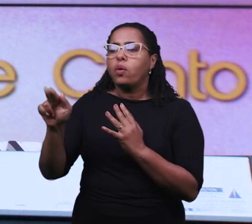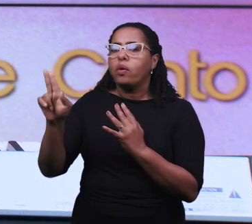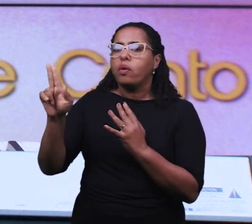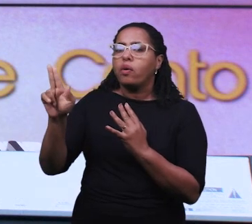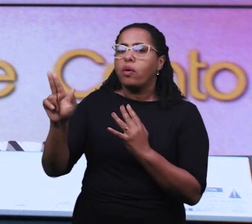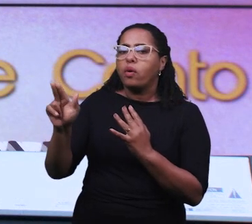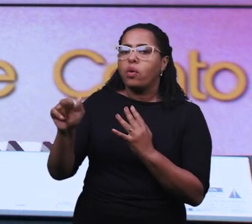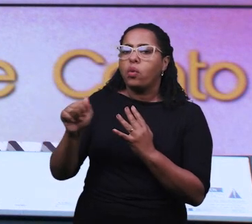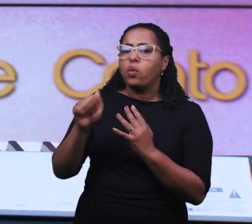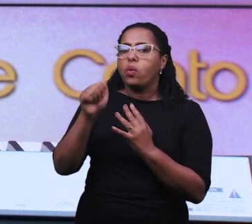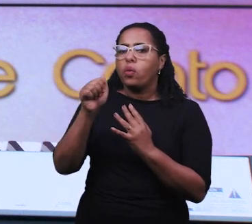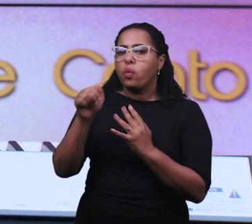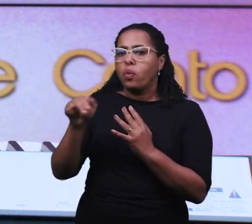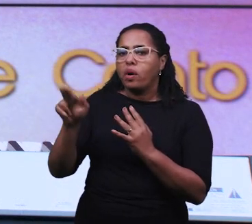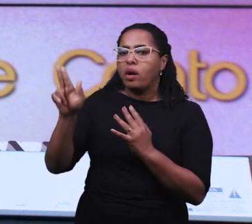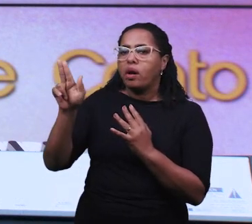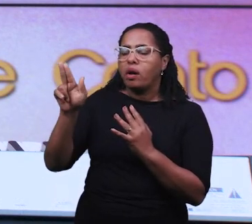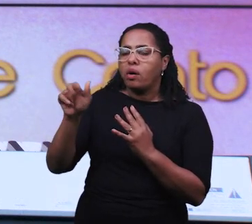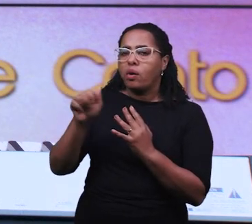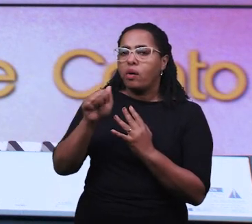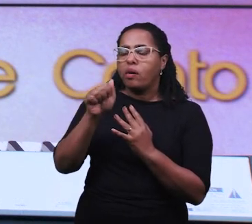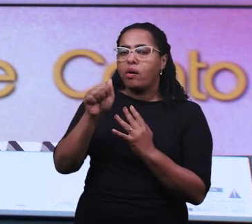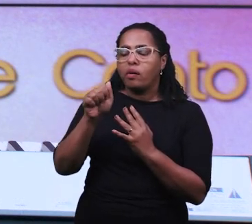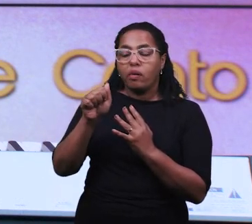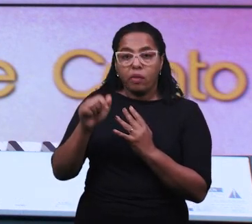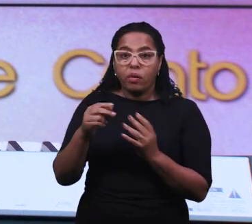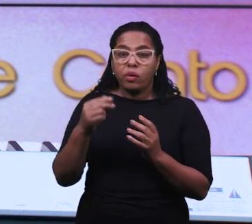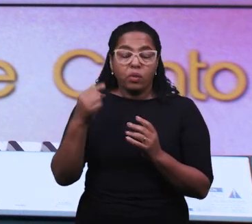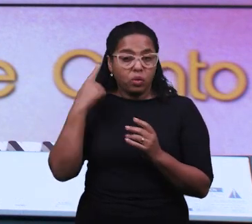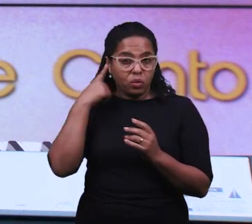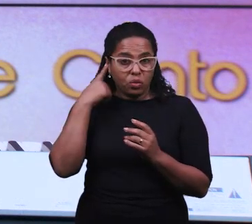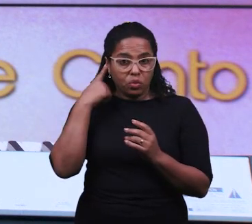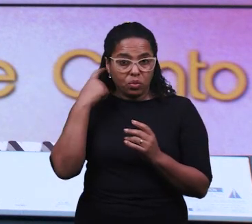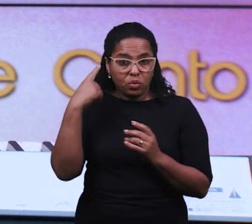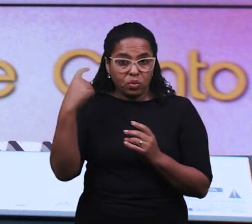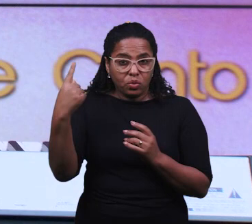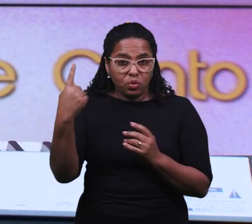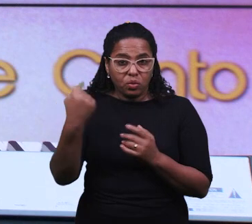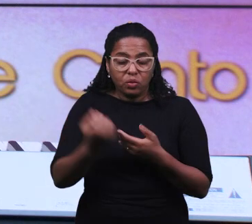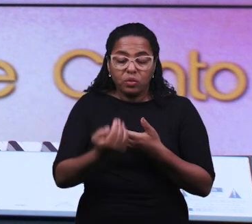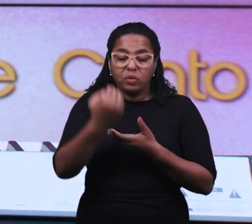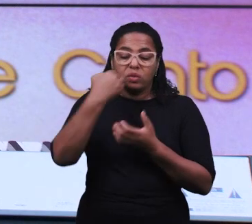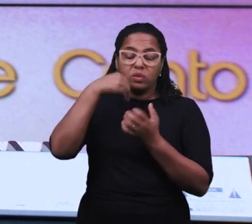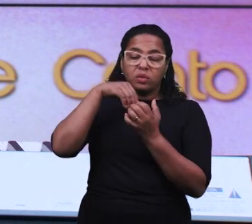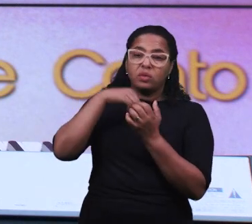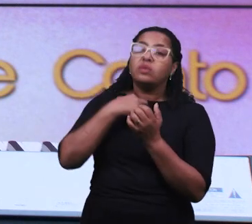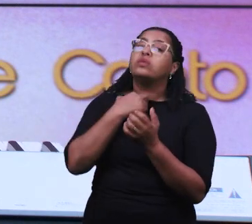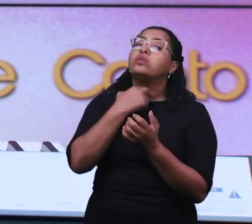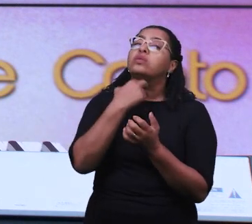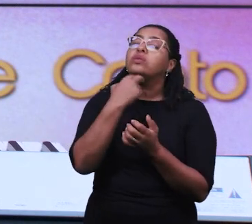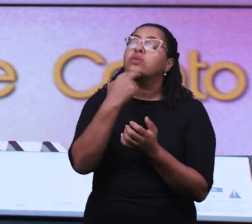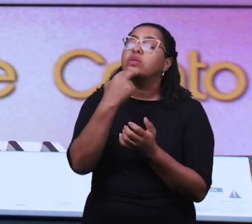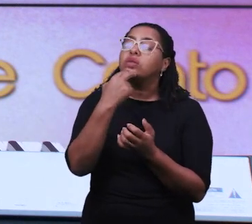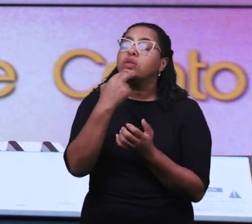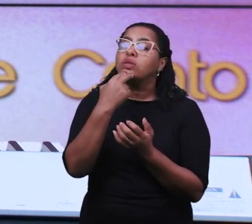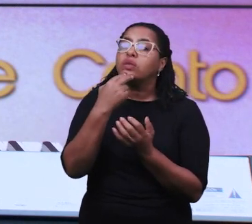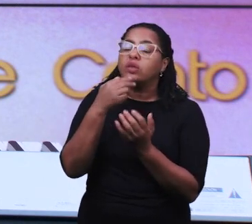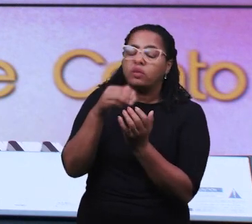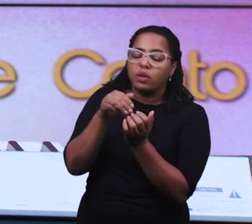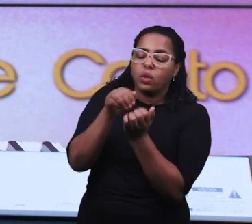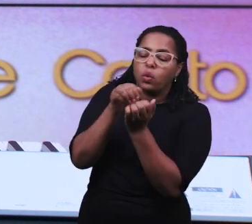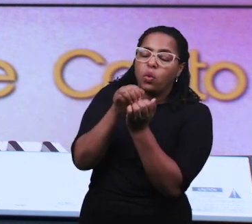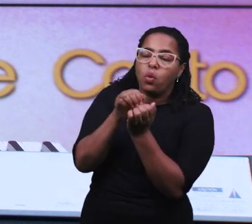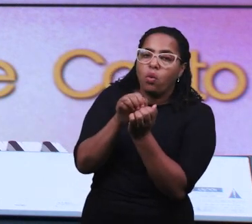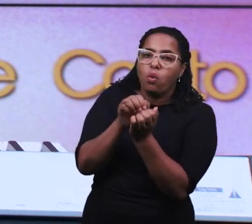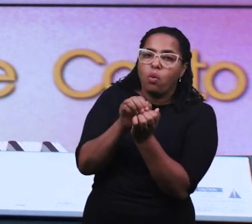ua, ua, ua, o som que está sendo gerado dentro do meu trato vocal, ele vai ter